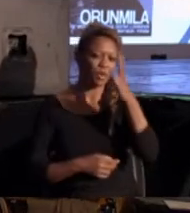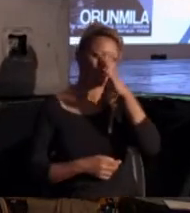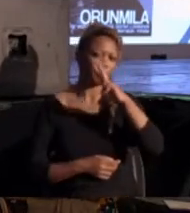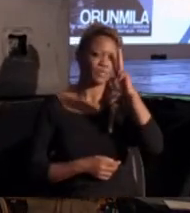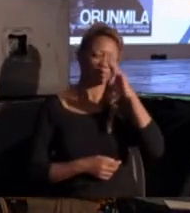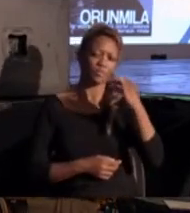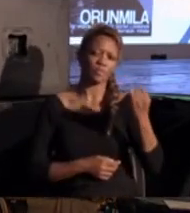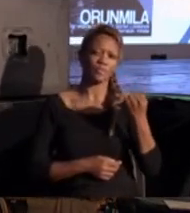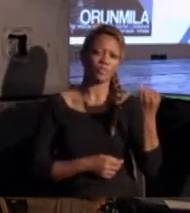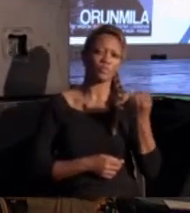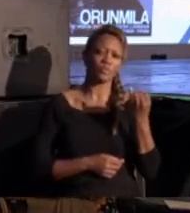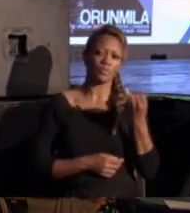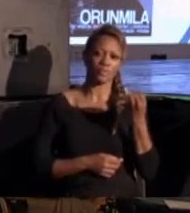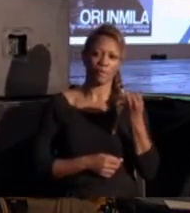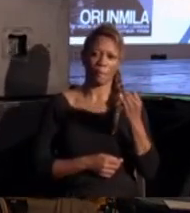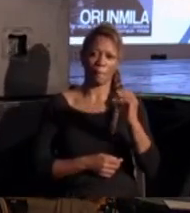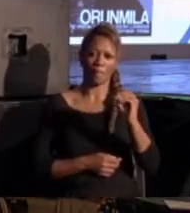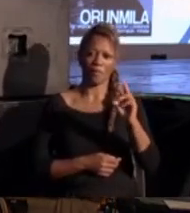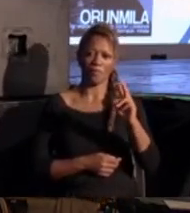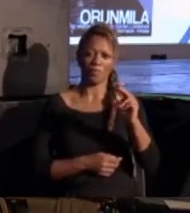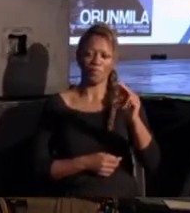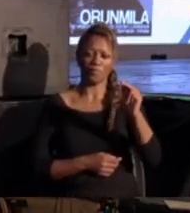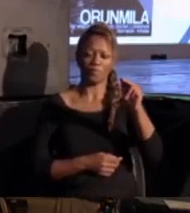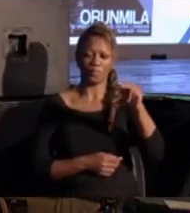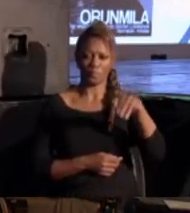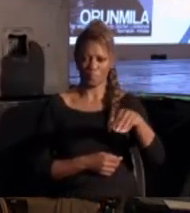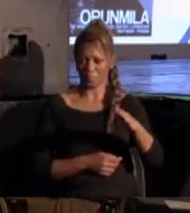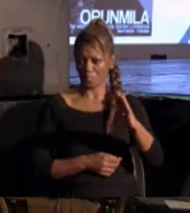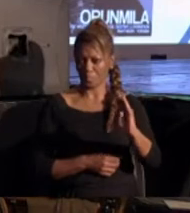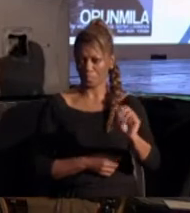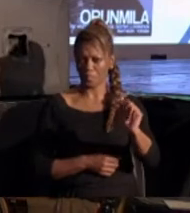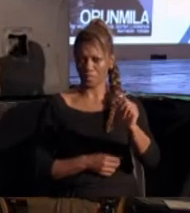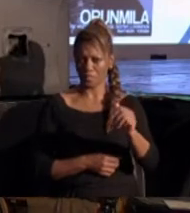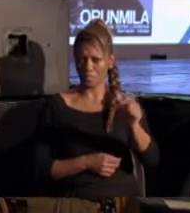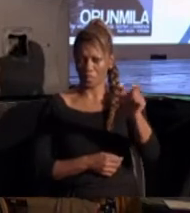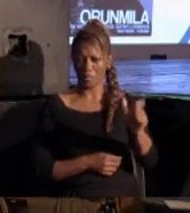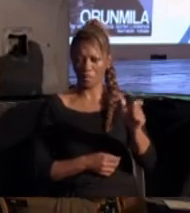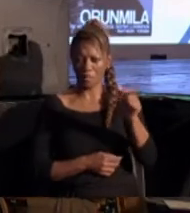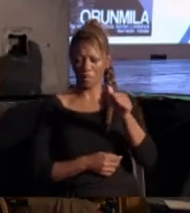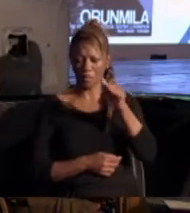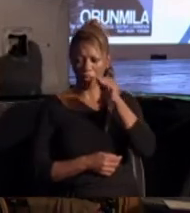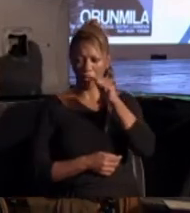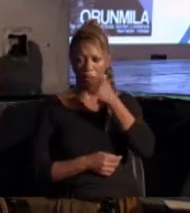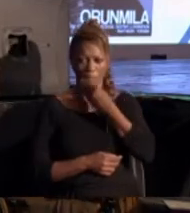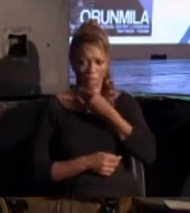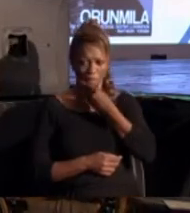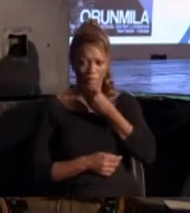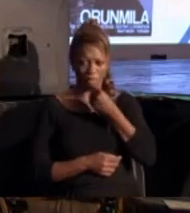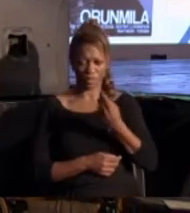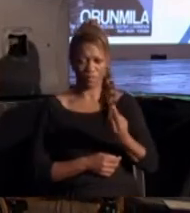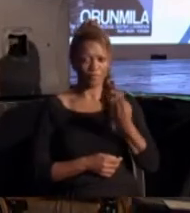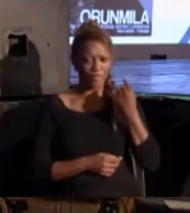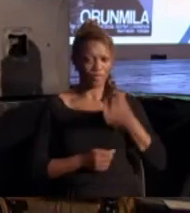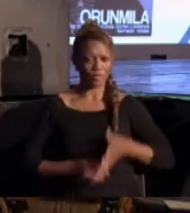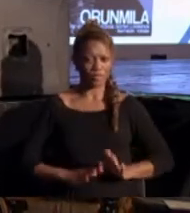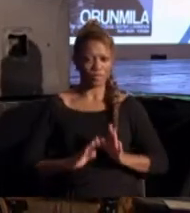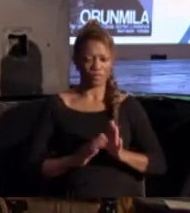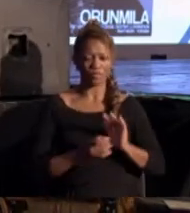importante, porque Orumilá é tanto o nome de um homem que viveu no século VI a.C., quanto o